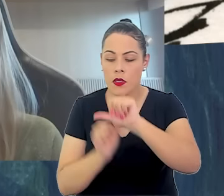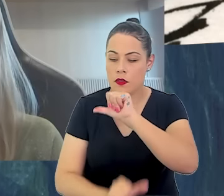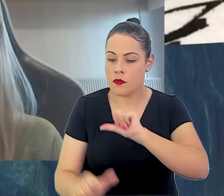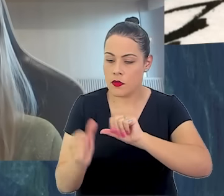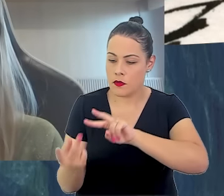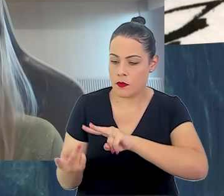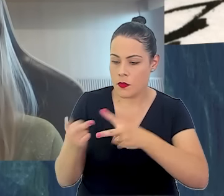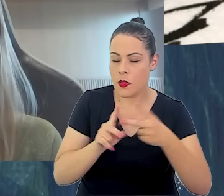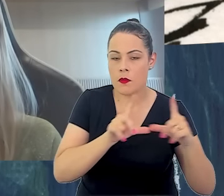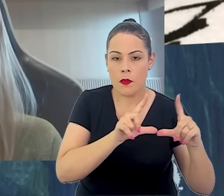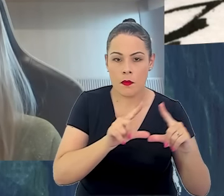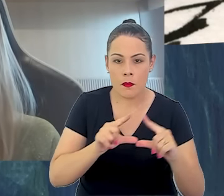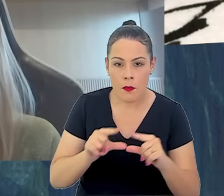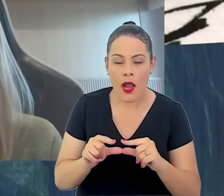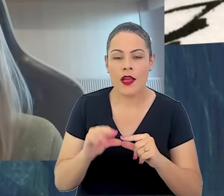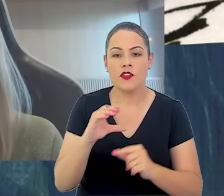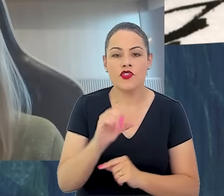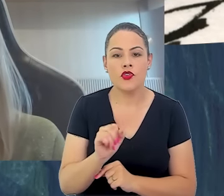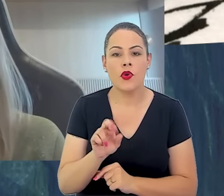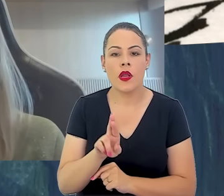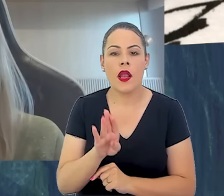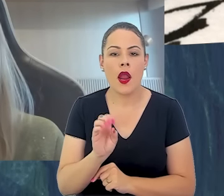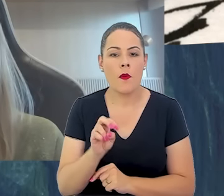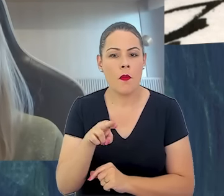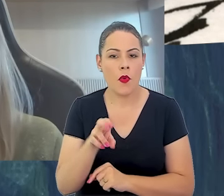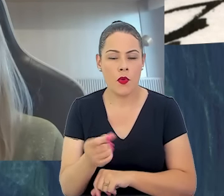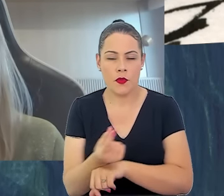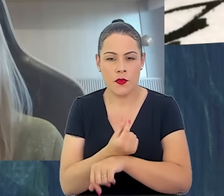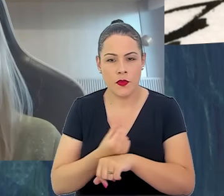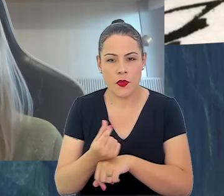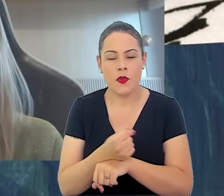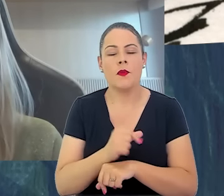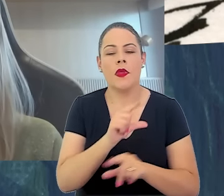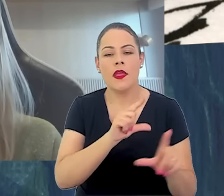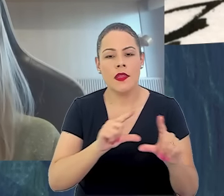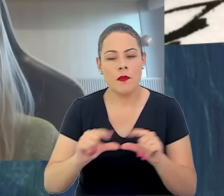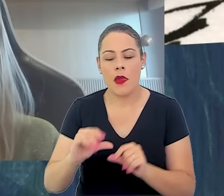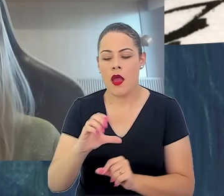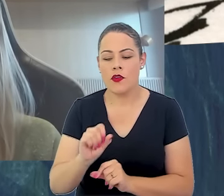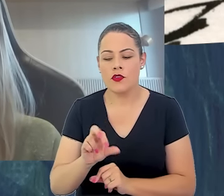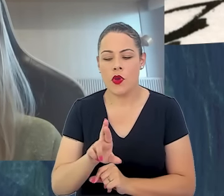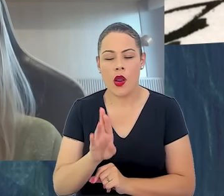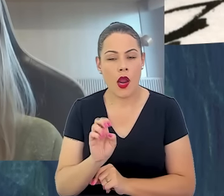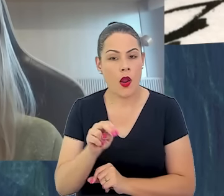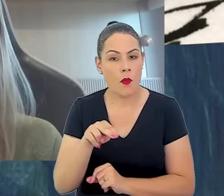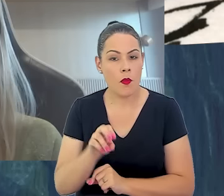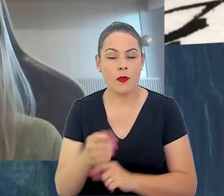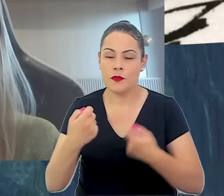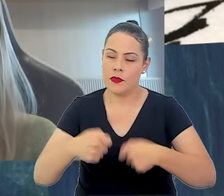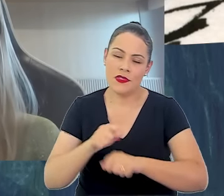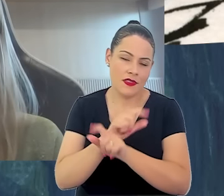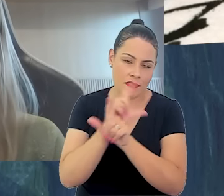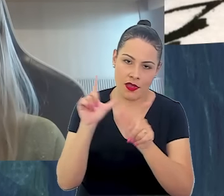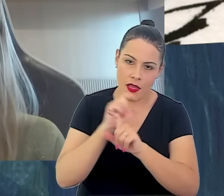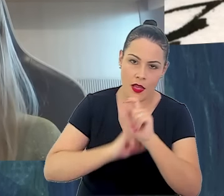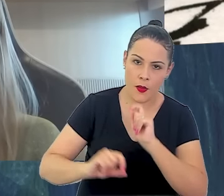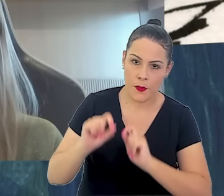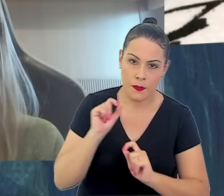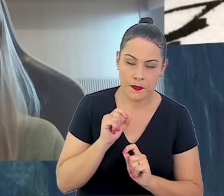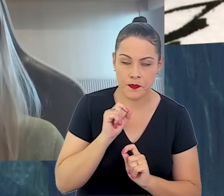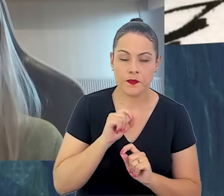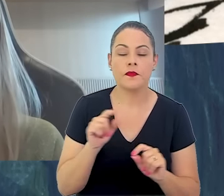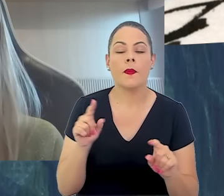uma economia de baixo carbono. Então, essa transição para uma economia de baixo carbono, ela necessita,